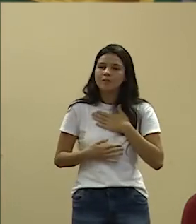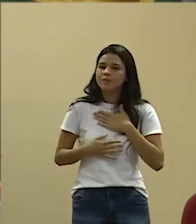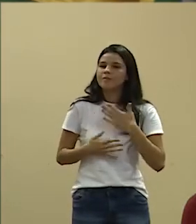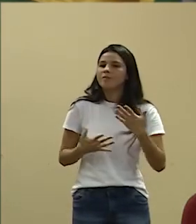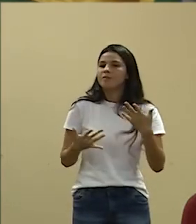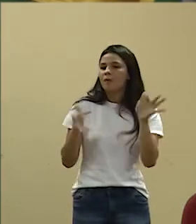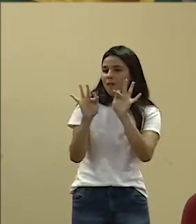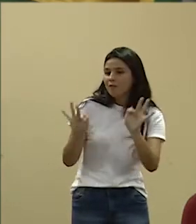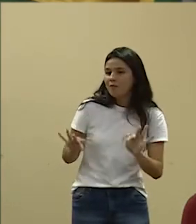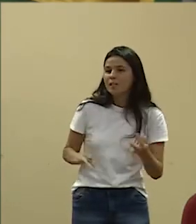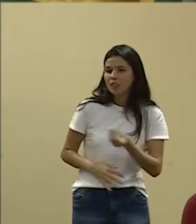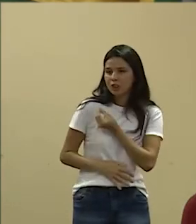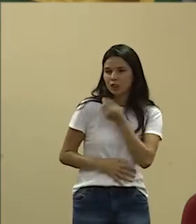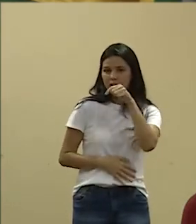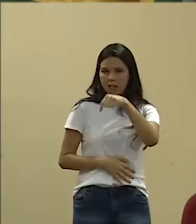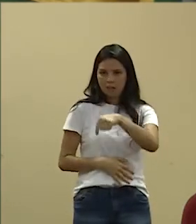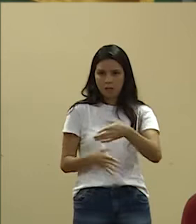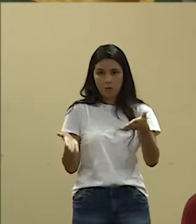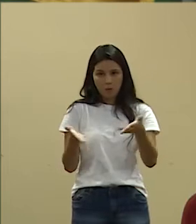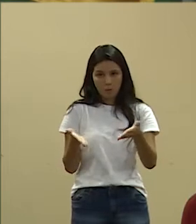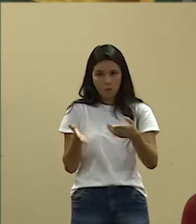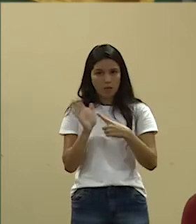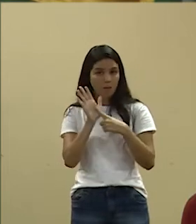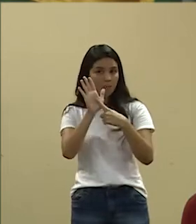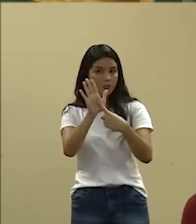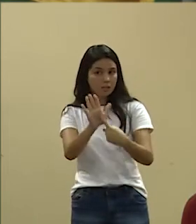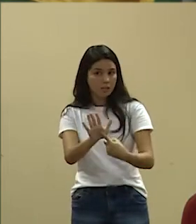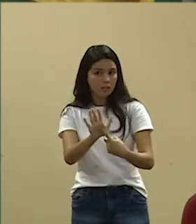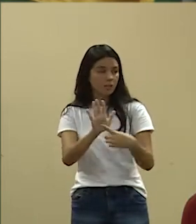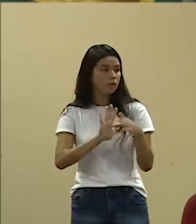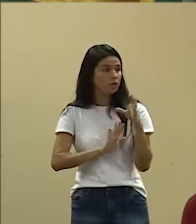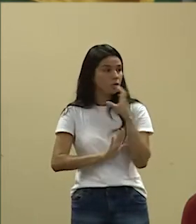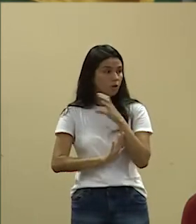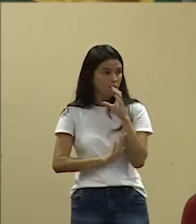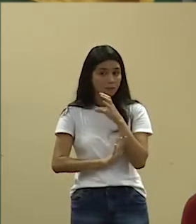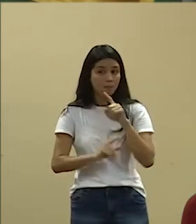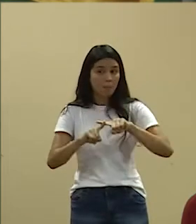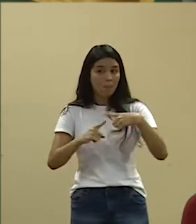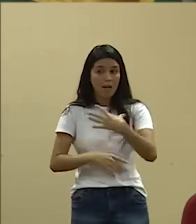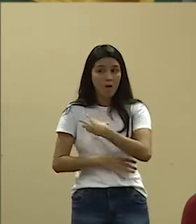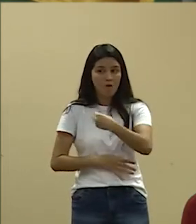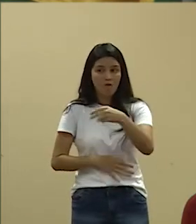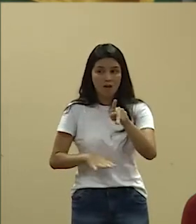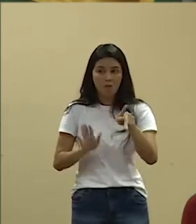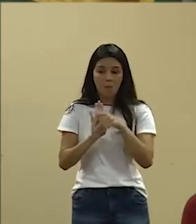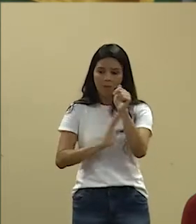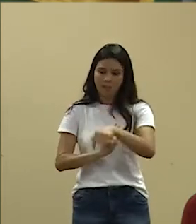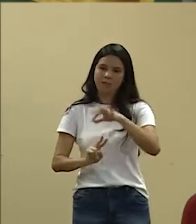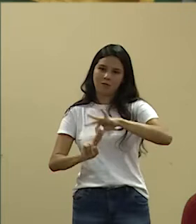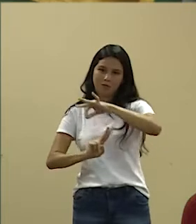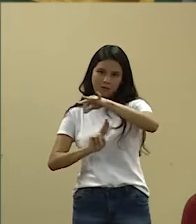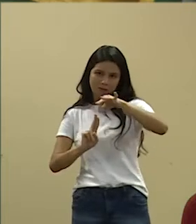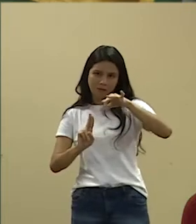aqui hoje porque vou me apresentar rapidamente já não é mas eu sou um filho da casa aqui né então eu